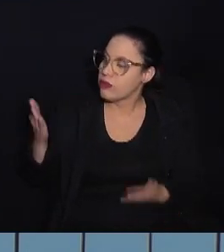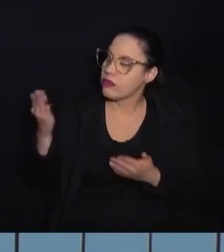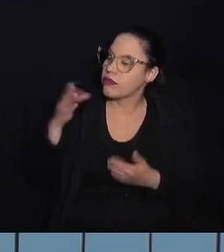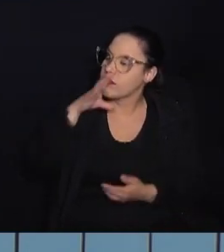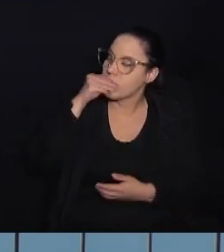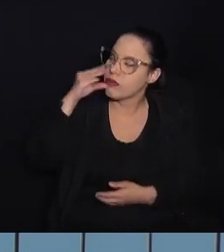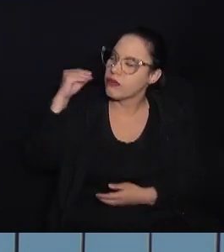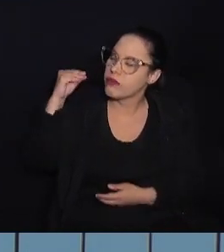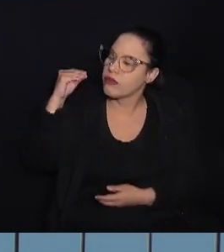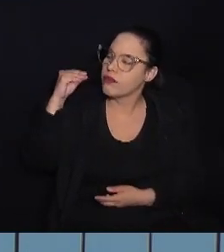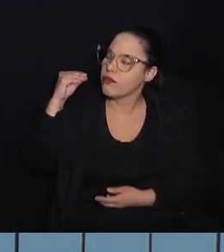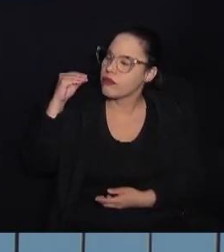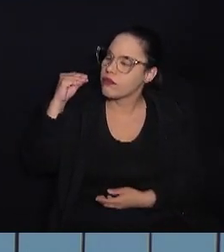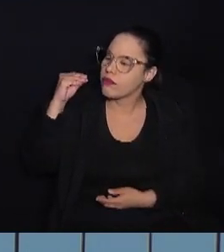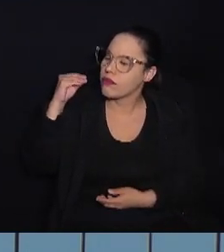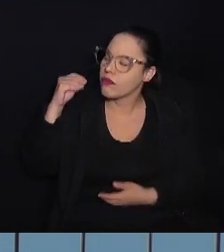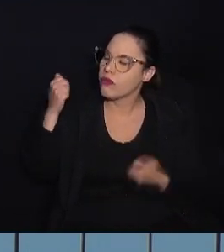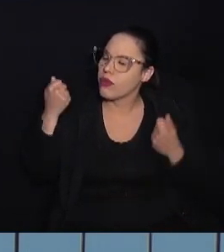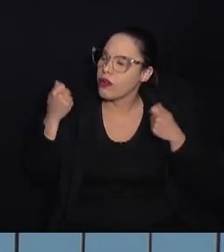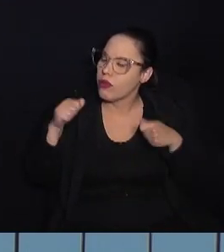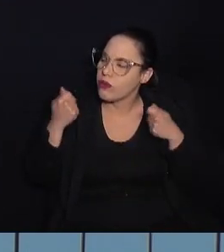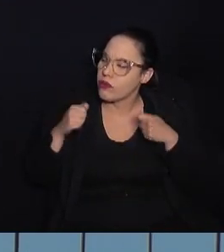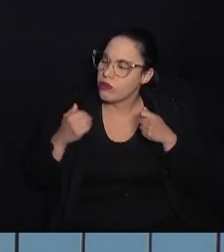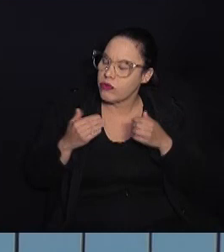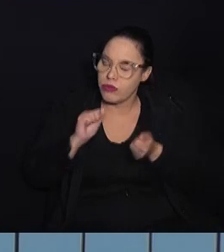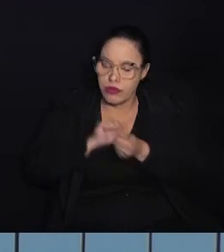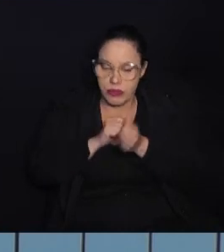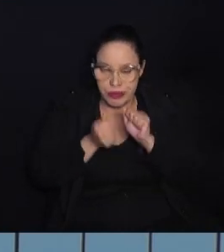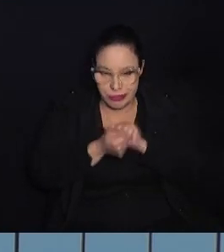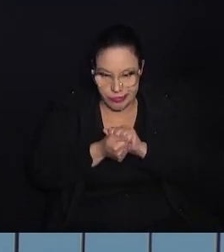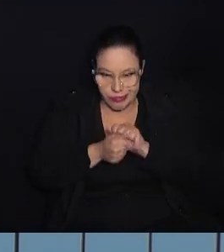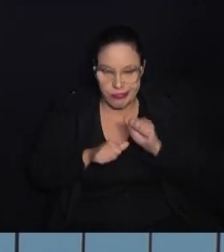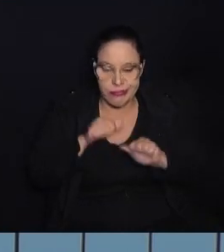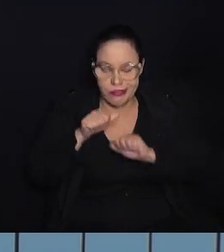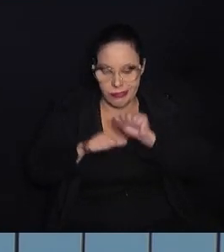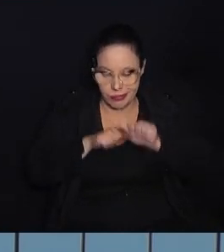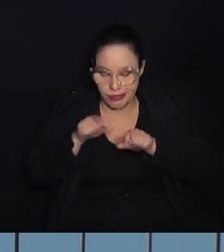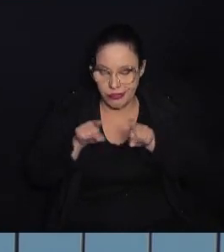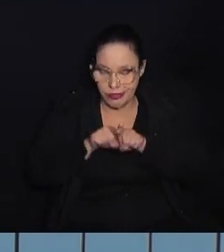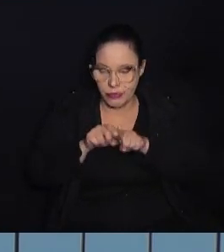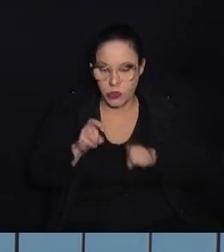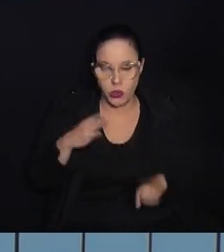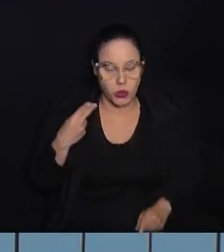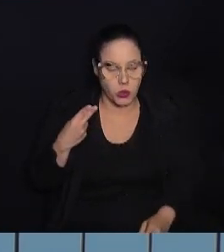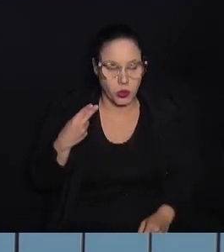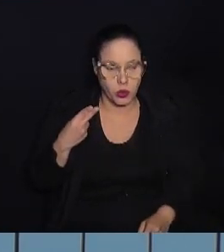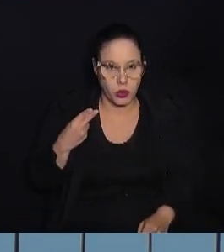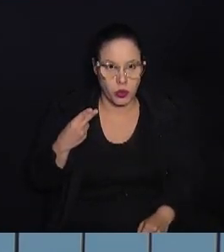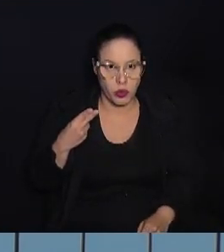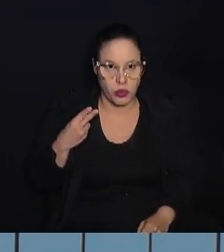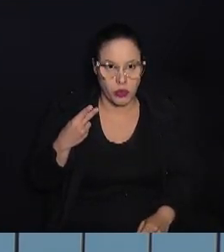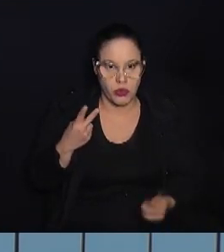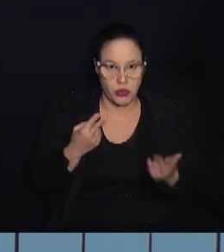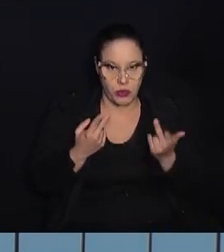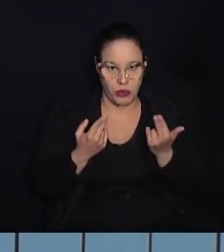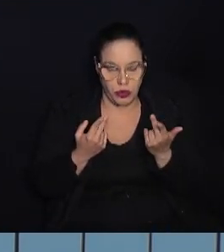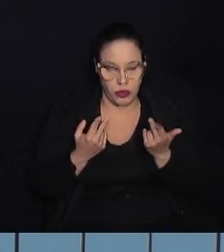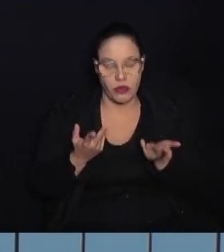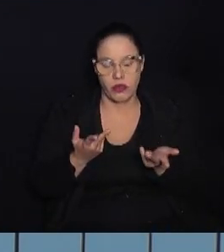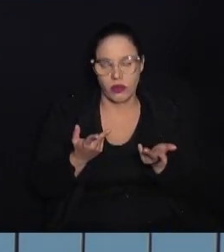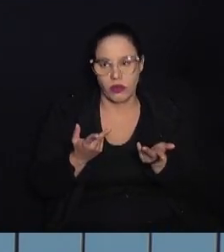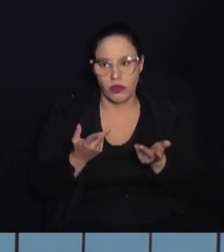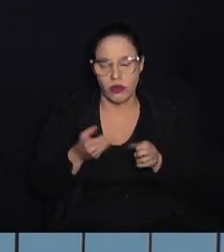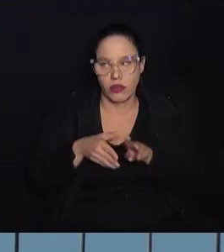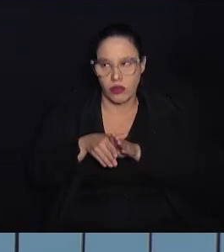para os adolescentes, foram necessárias algumas adaptações, algumas mudanças também, ou continua igual,